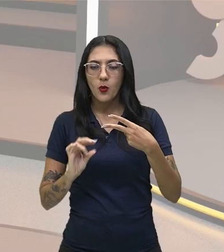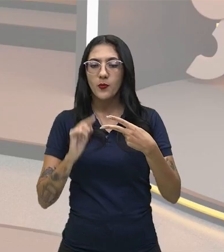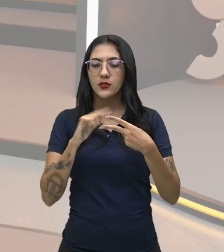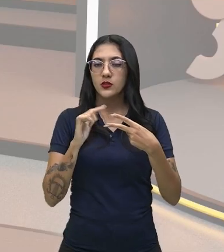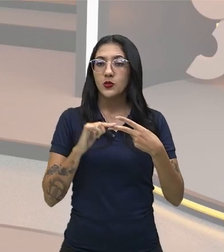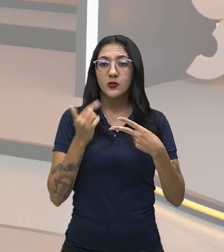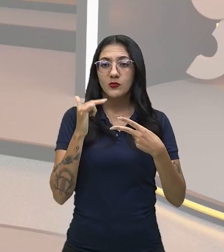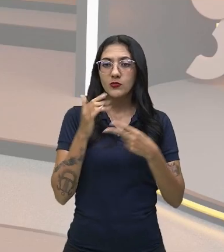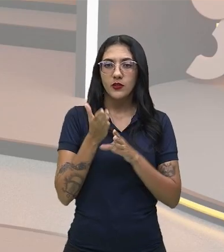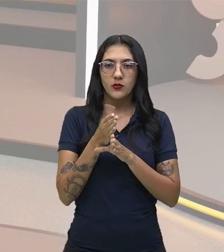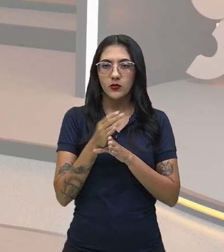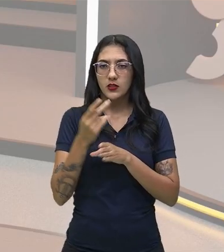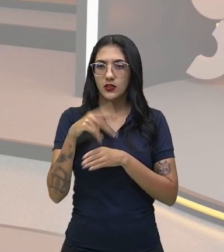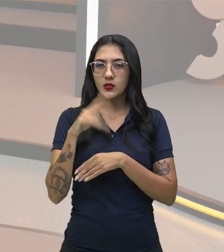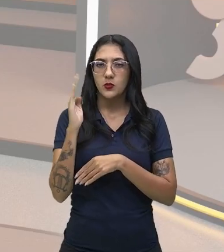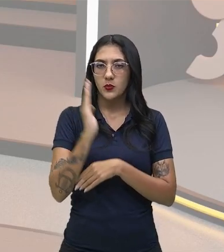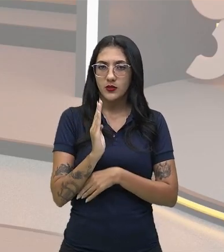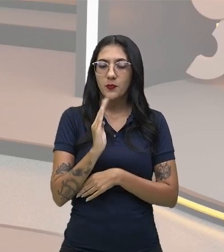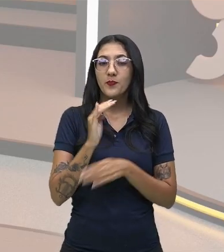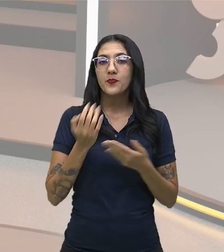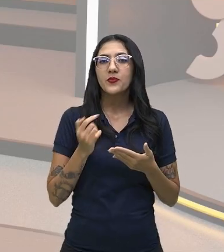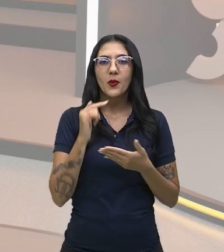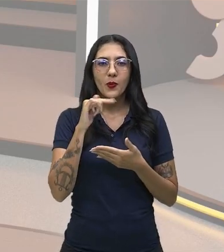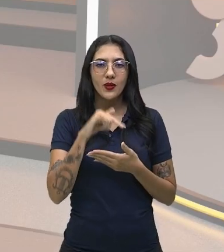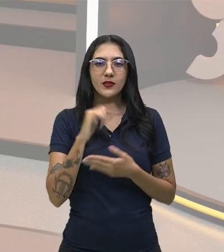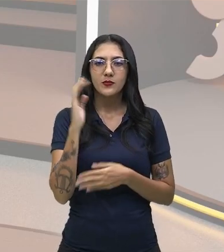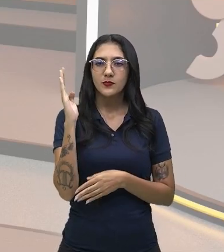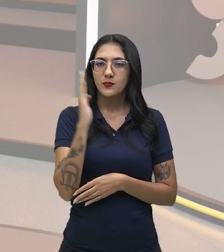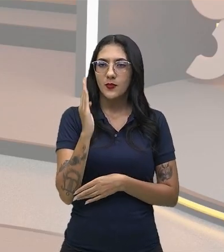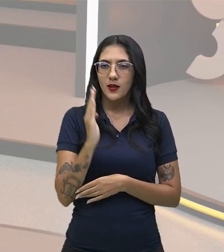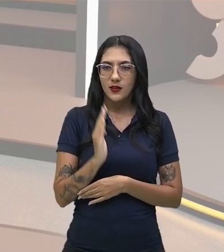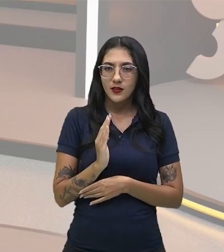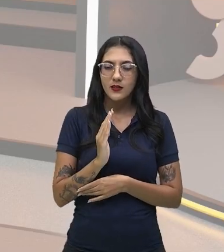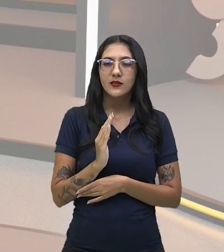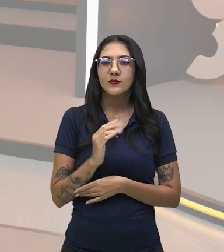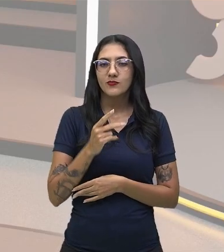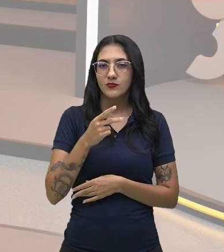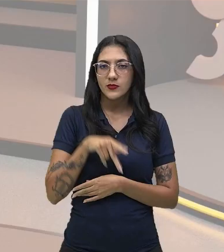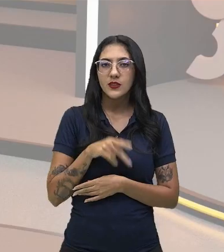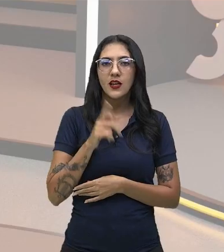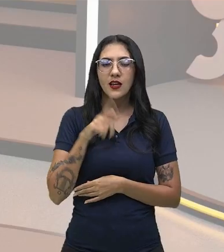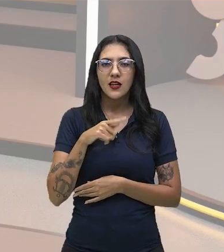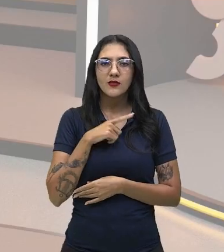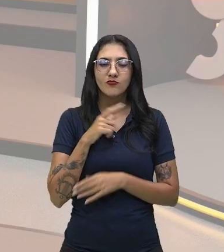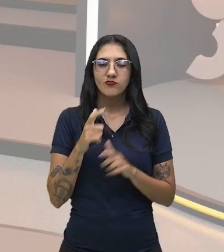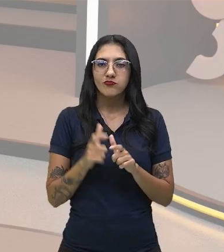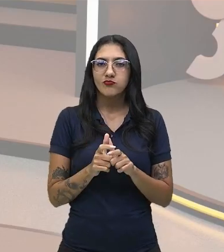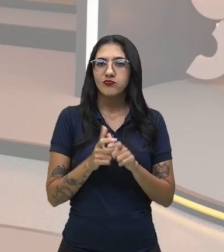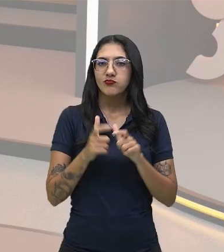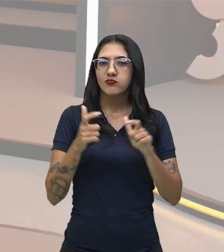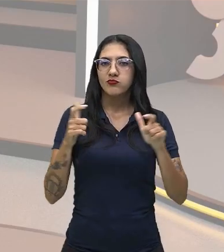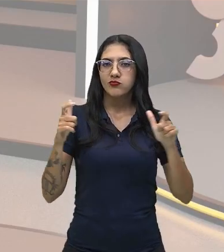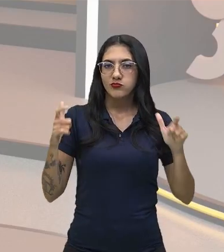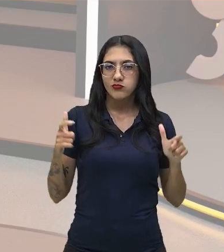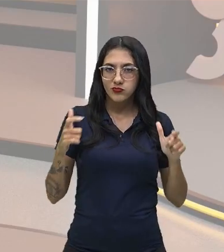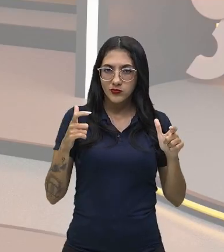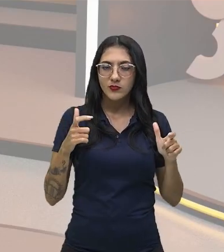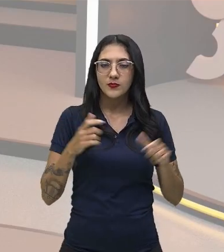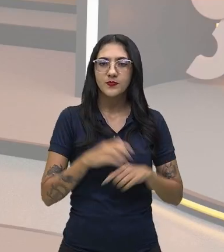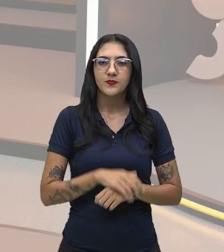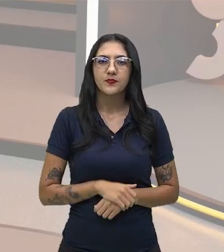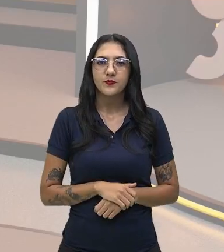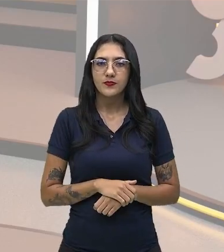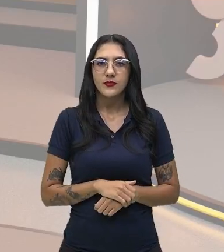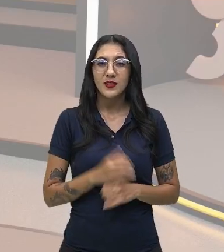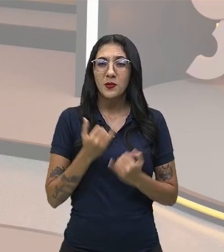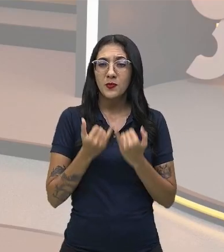Então, o Brasil, que é um país bem grandão, ele tem um tamanho, uma área territorial quase que do tamanho